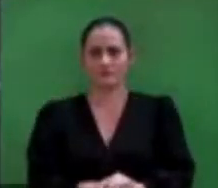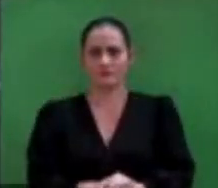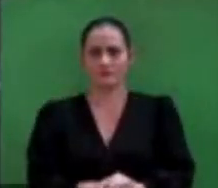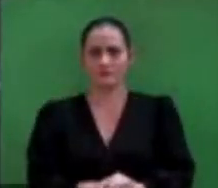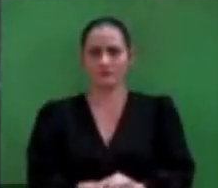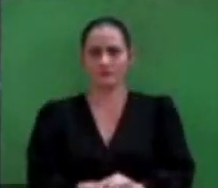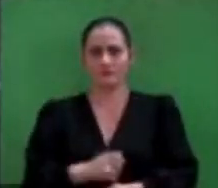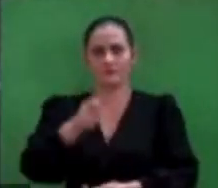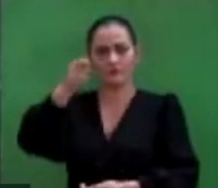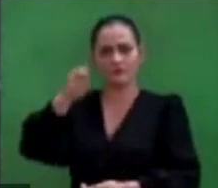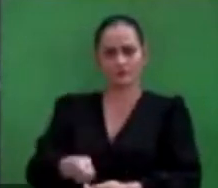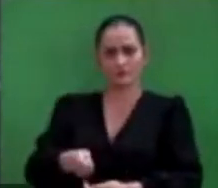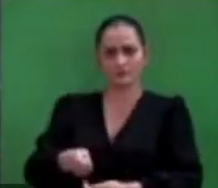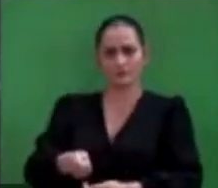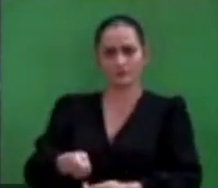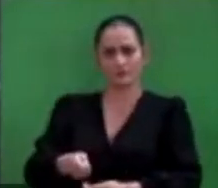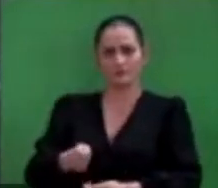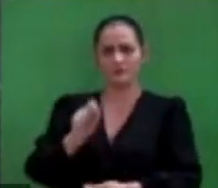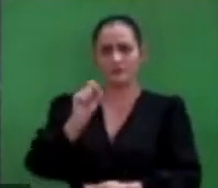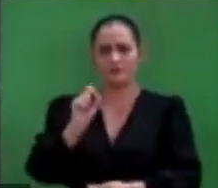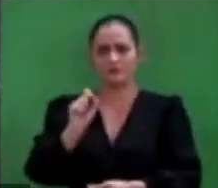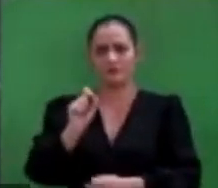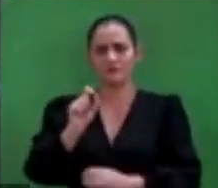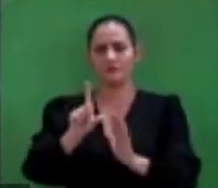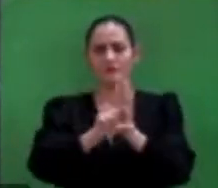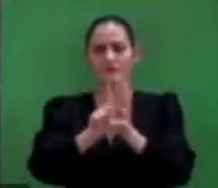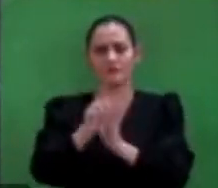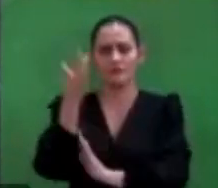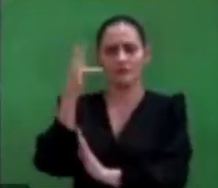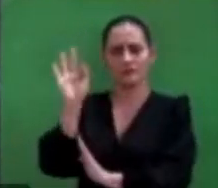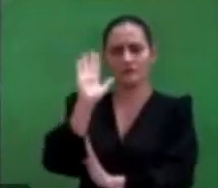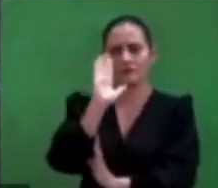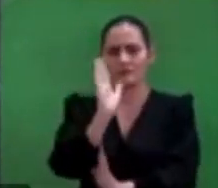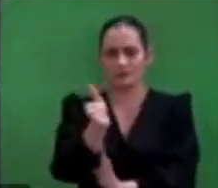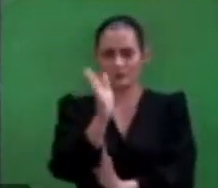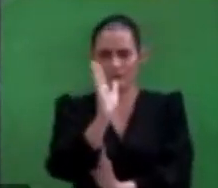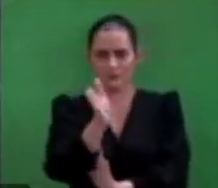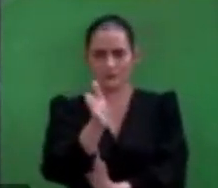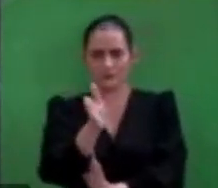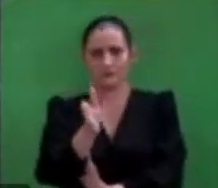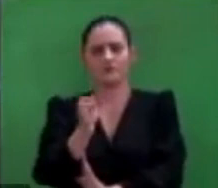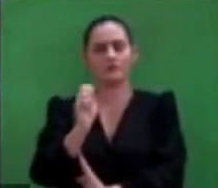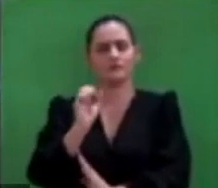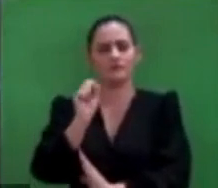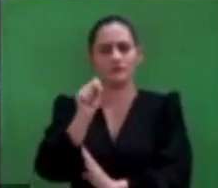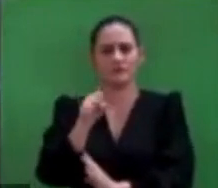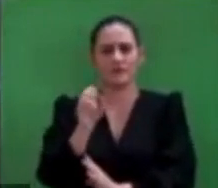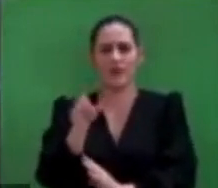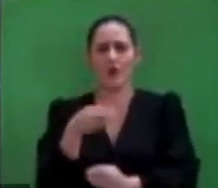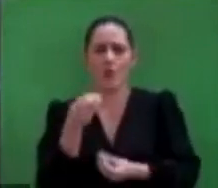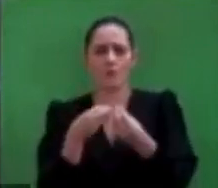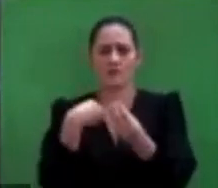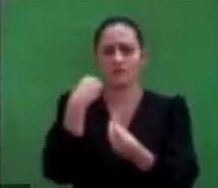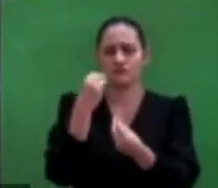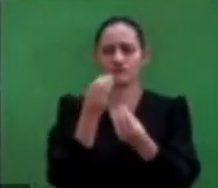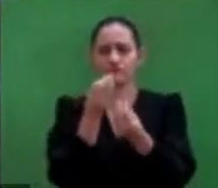para garantir aquilo que a lei federal já garante, portanto, uma maquiada na legislação